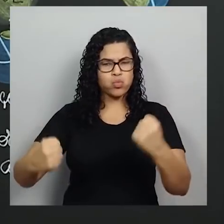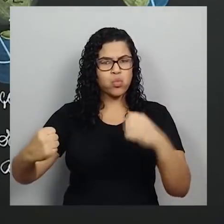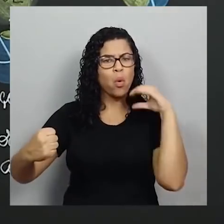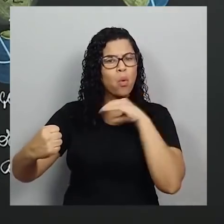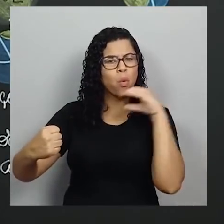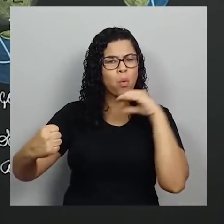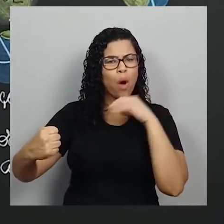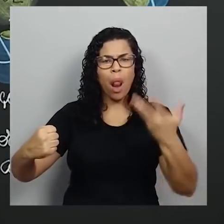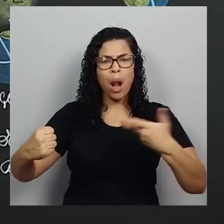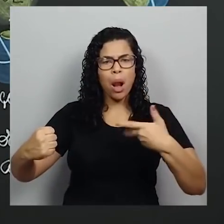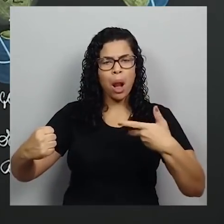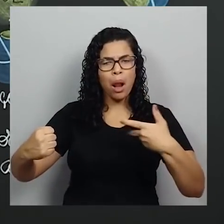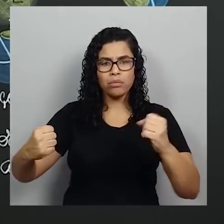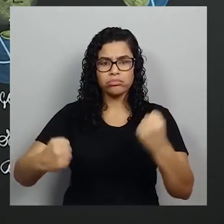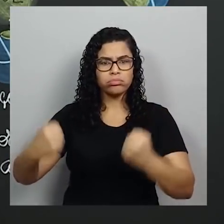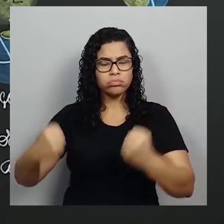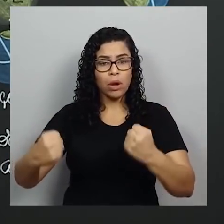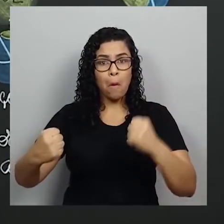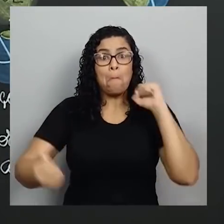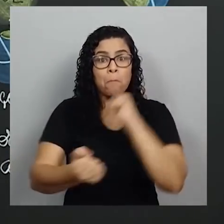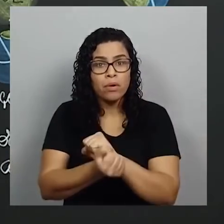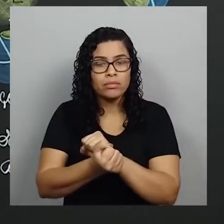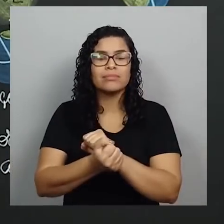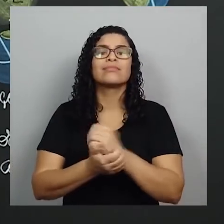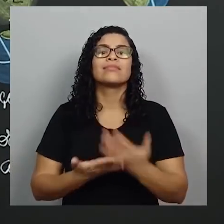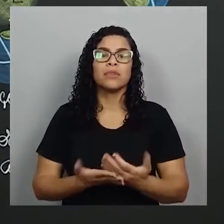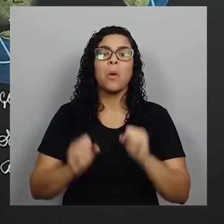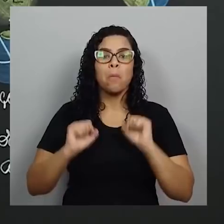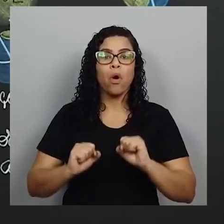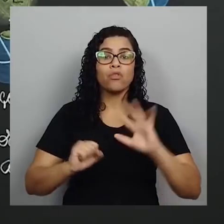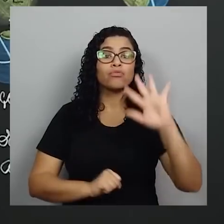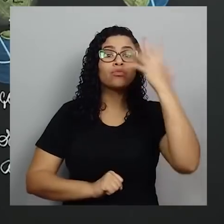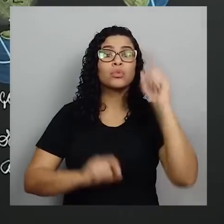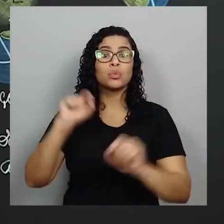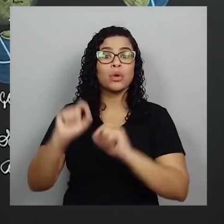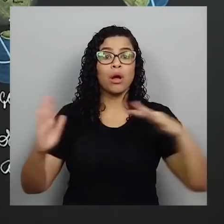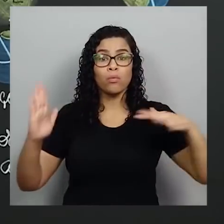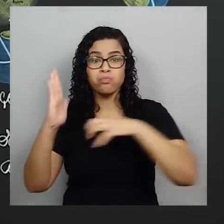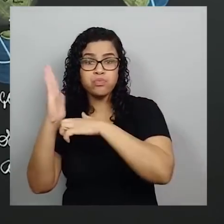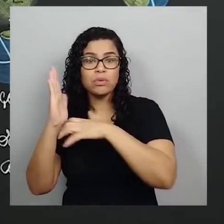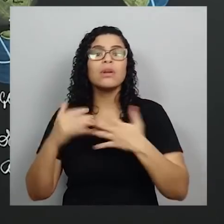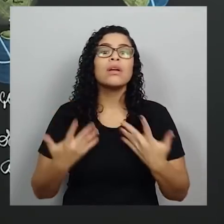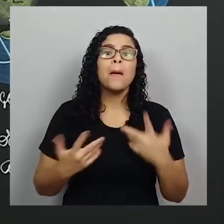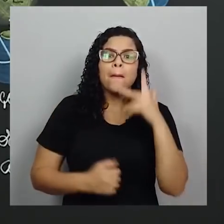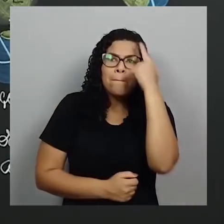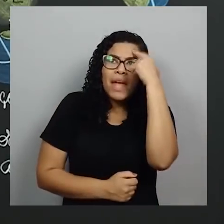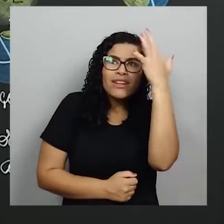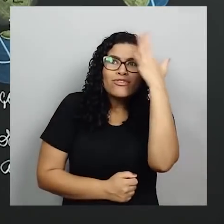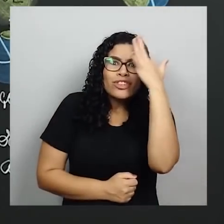carro freia com tudo, o que acontece com você? Você não é lançado bruscamente para fora? Imagina se a Terra para